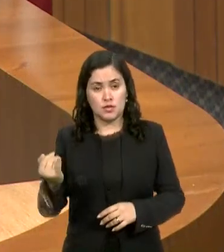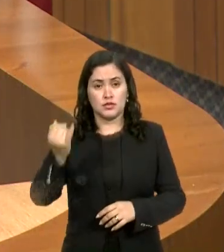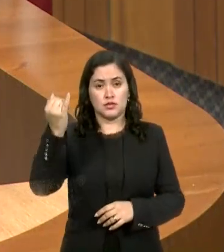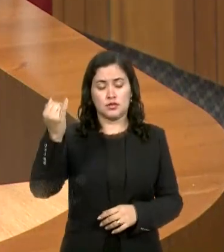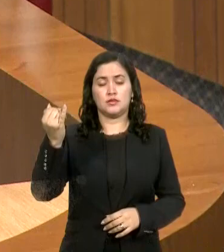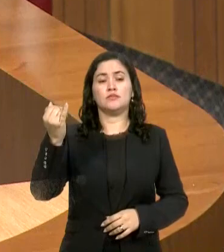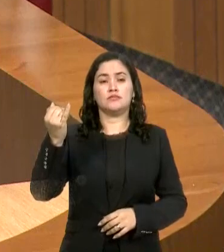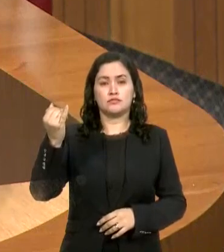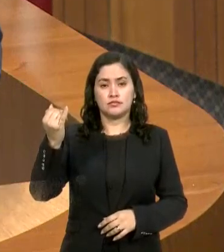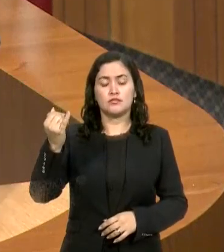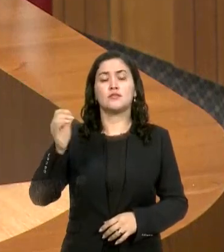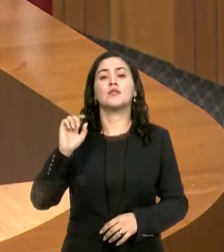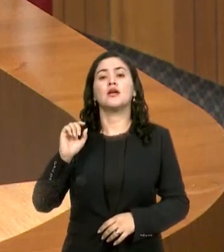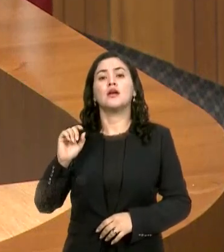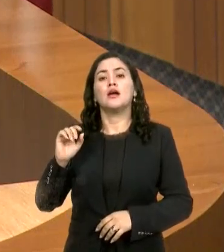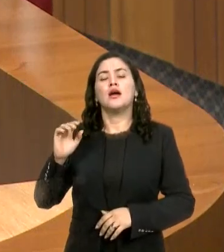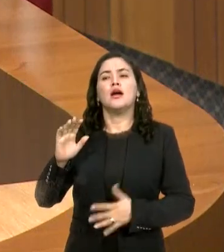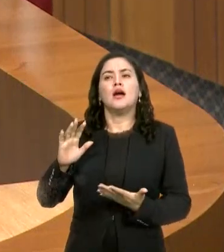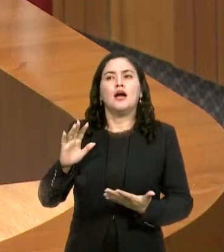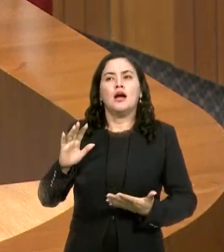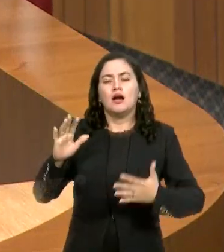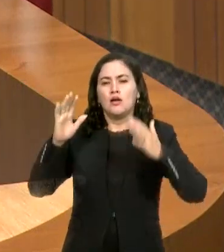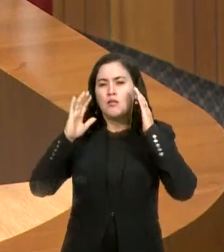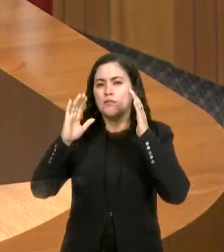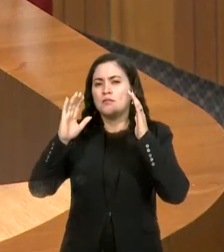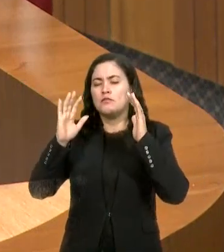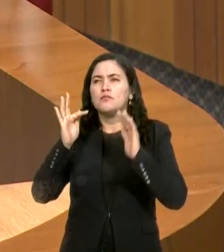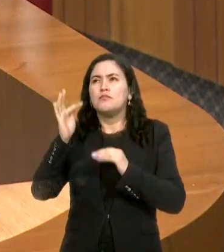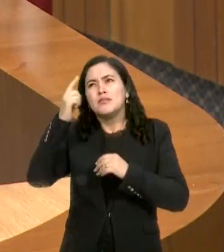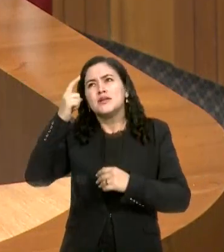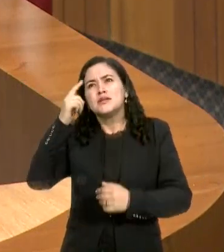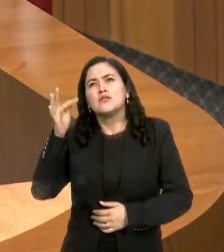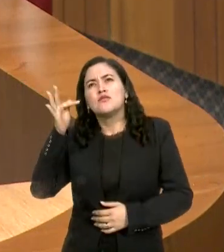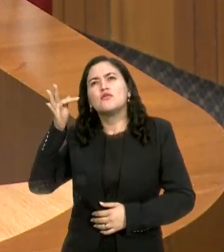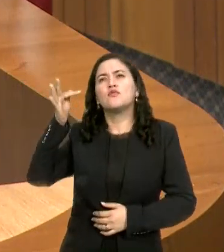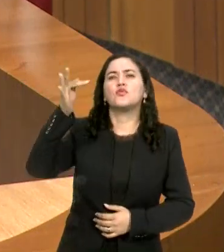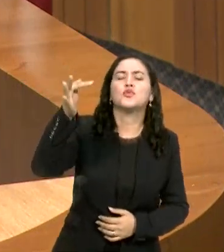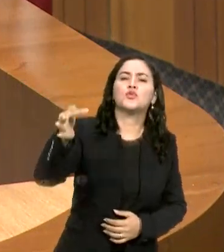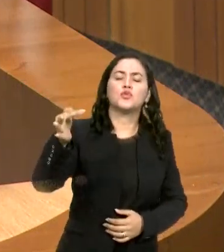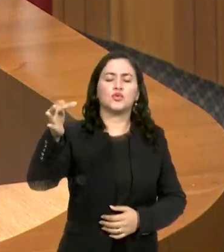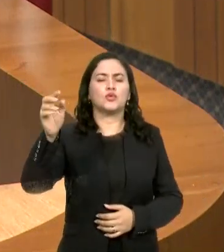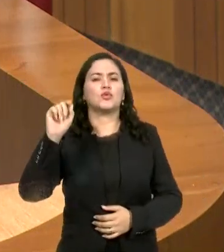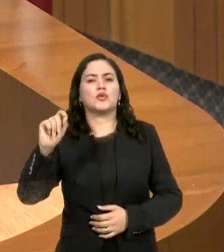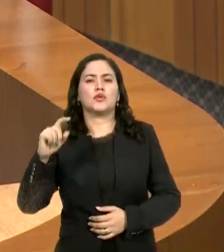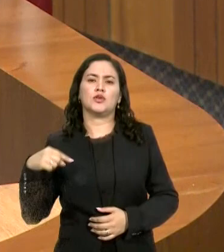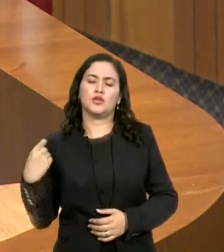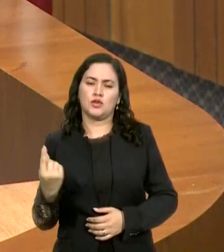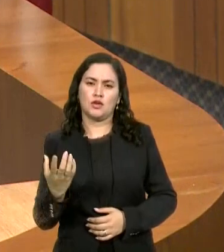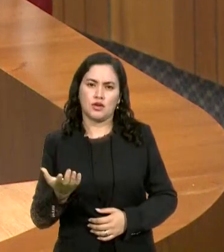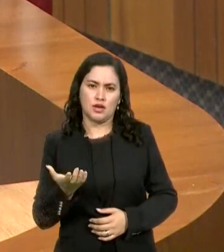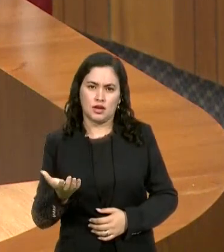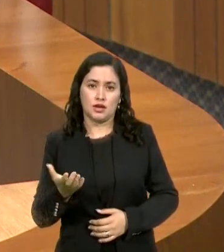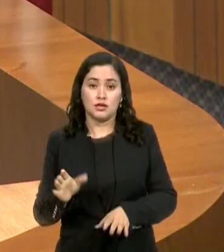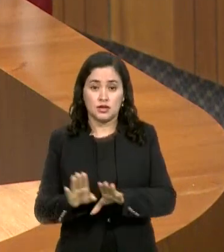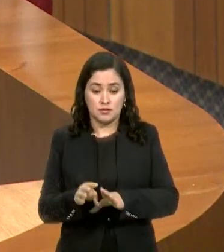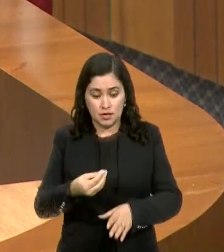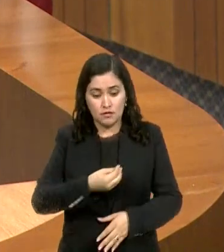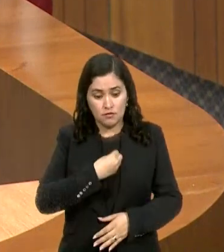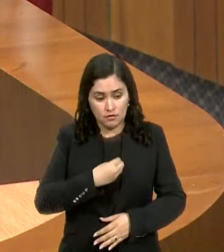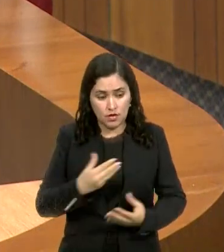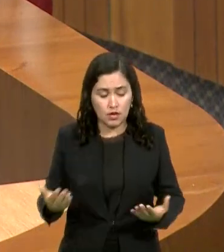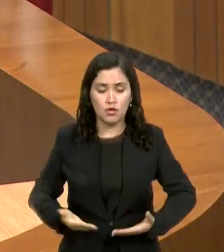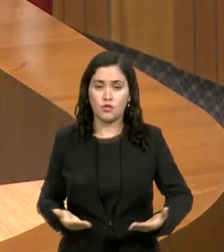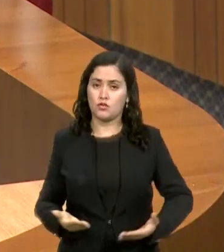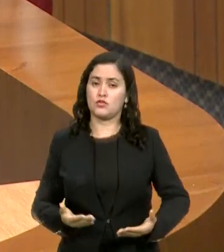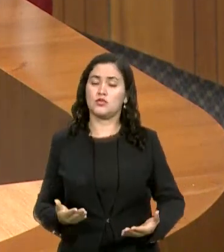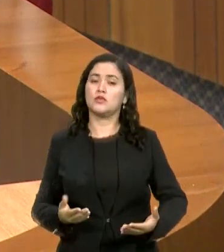pensamos, do que queremos para as gerações presentes, também para as gerações futuras, de uma forma responsável. Então,